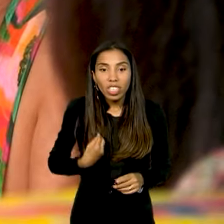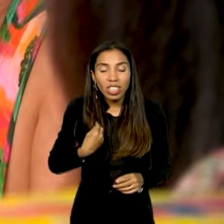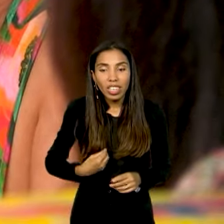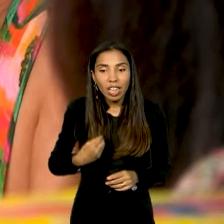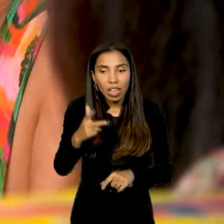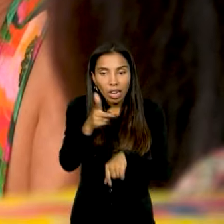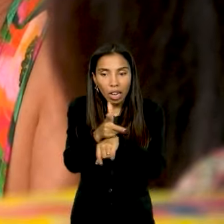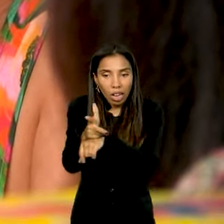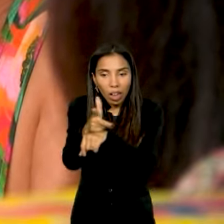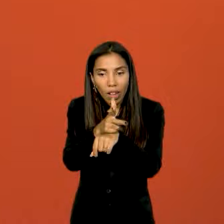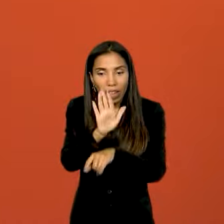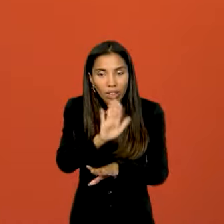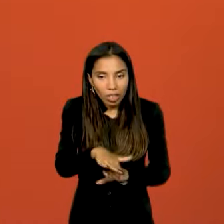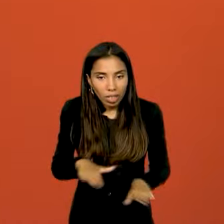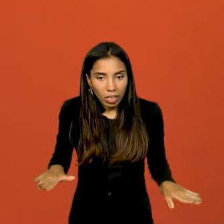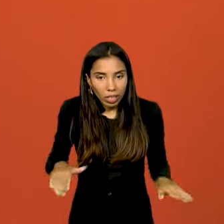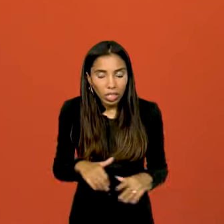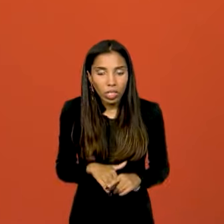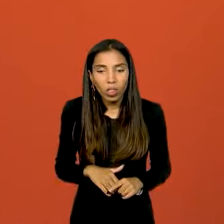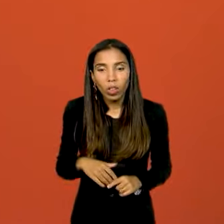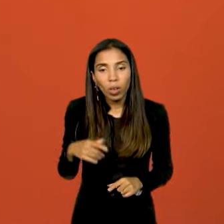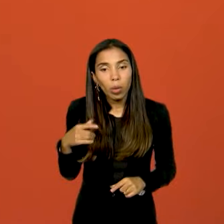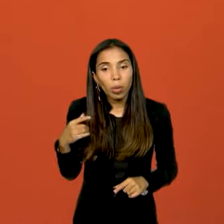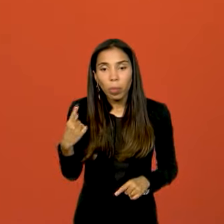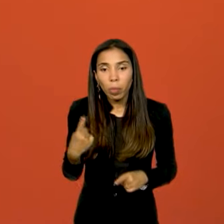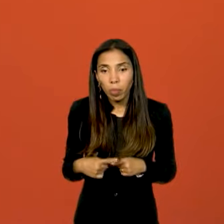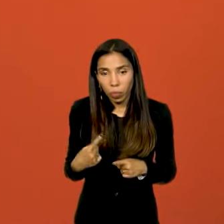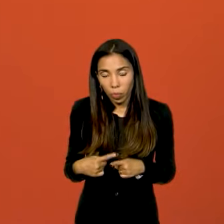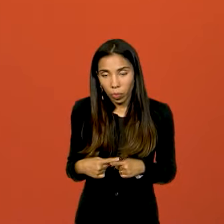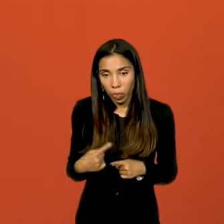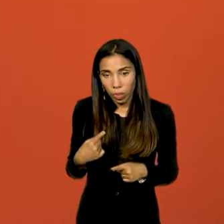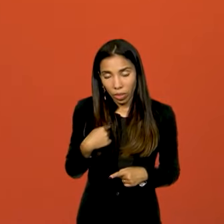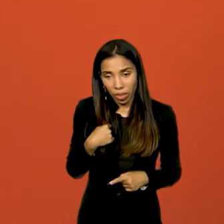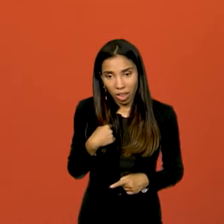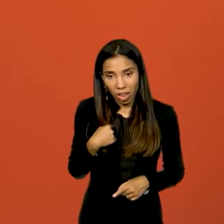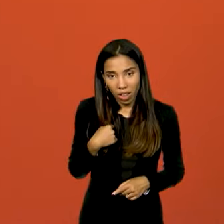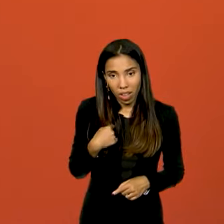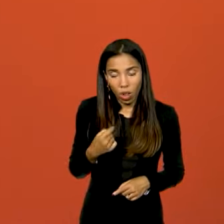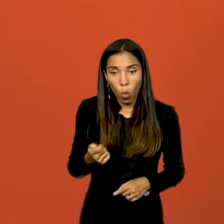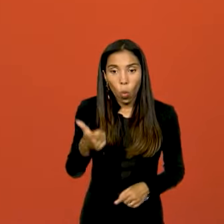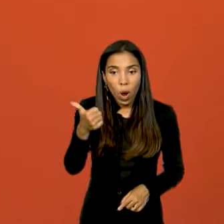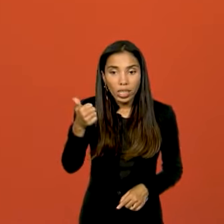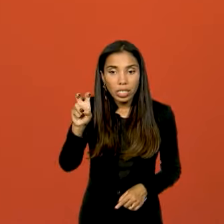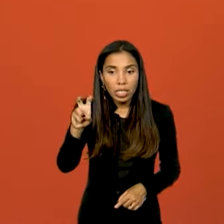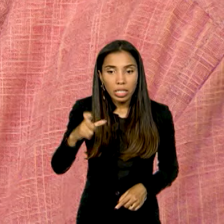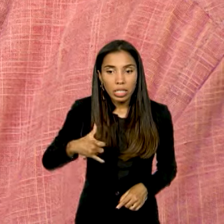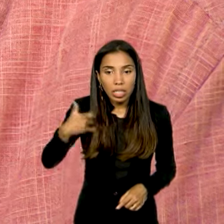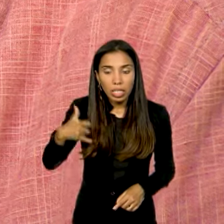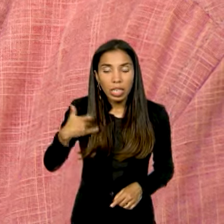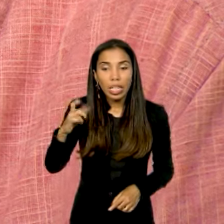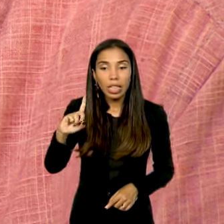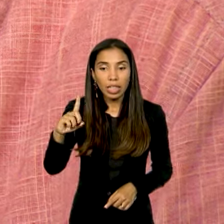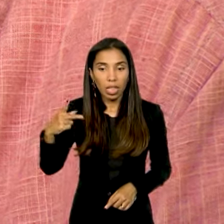filmagem sendo criança, é isso. Porque a gente... Eu fiquei até quase meus 15 anos fazendo